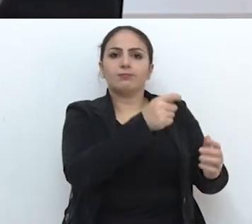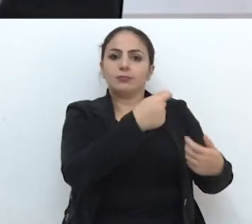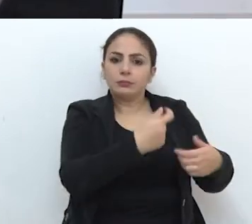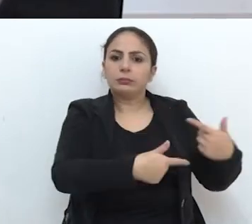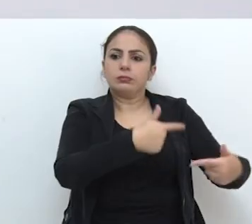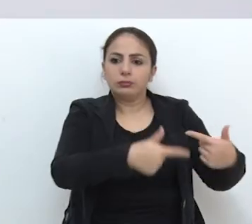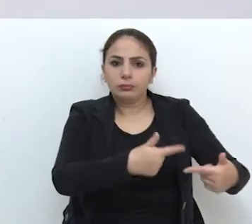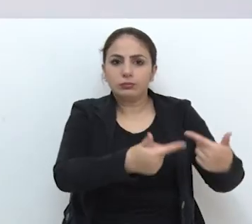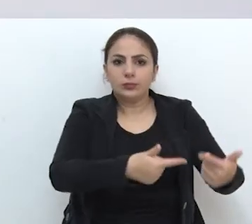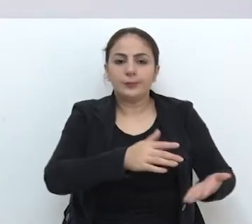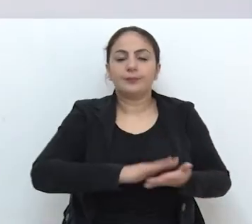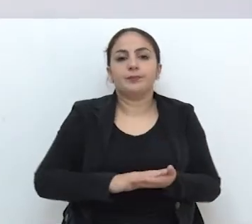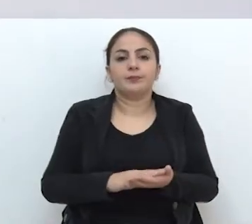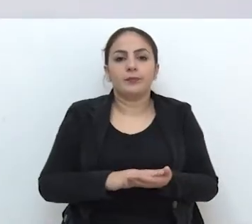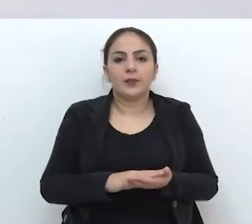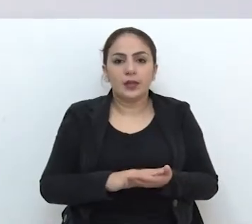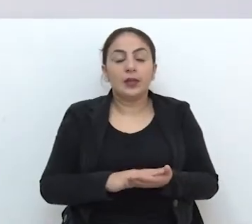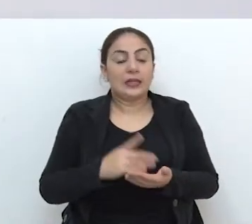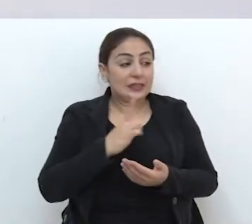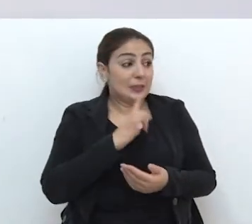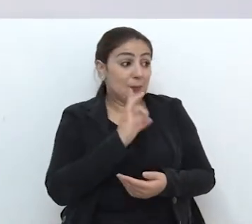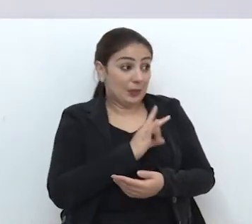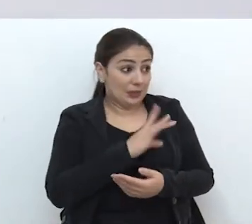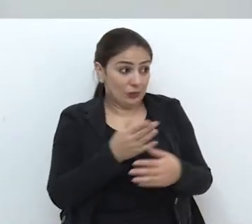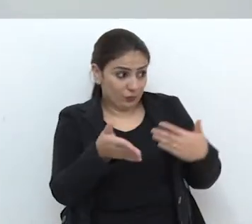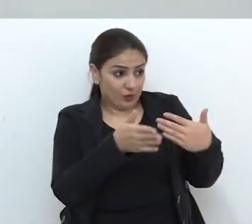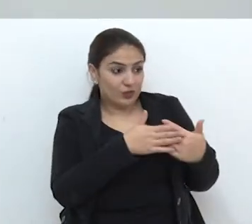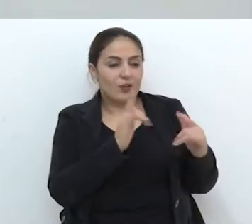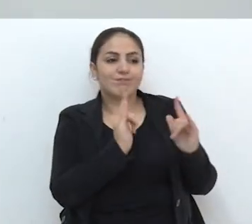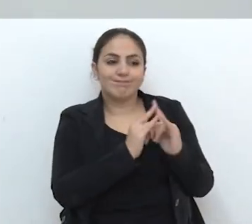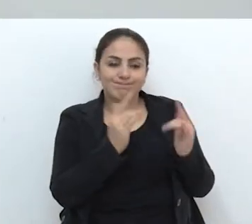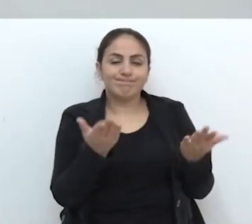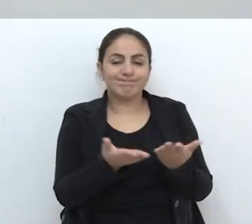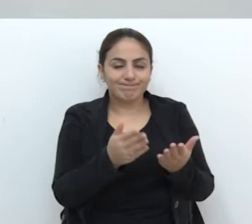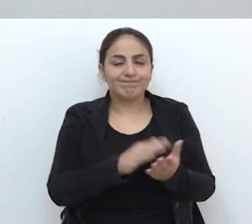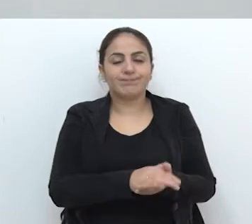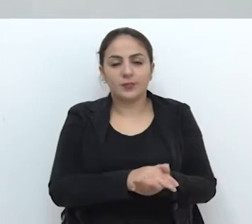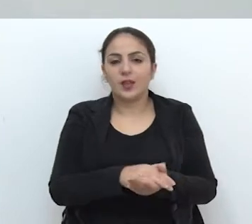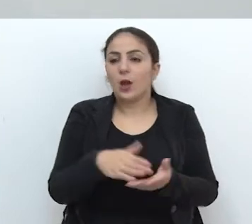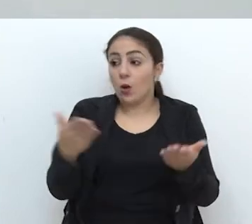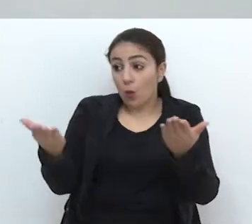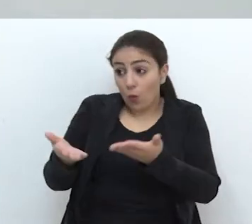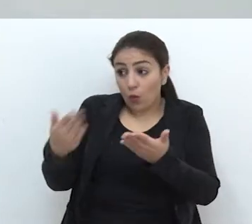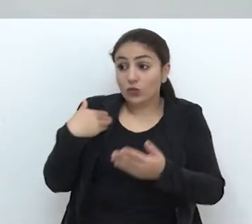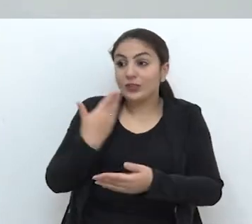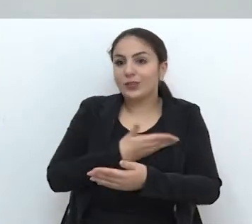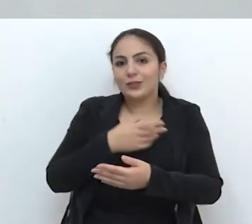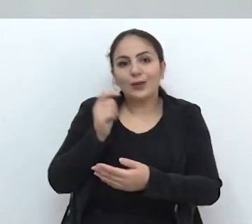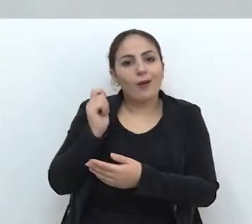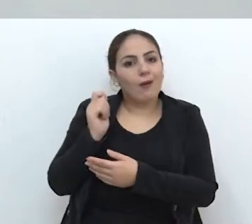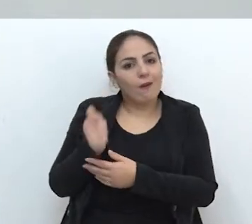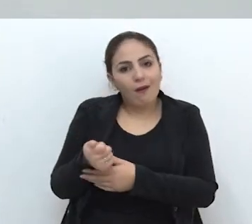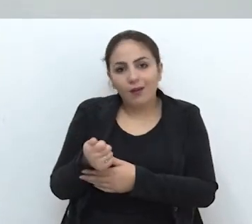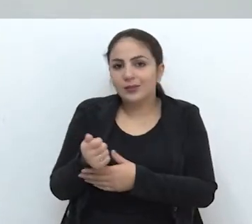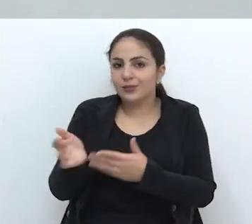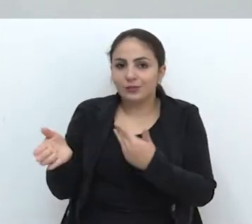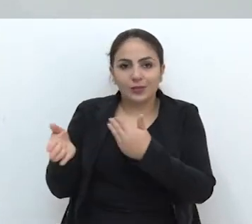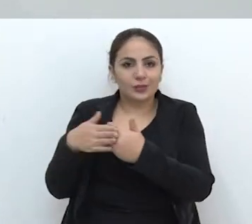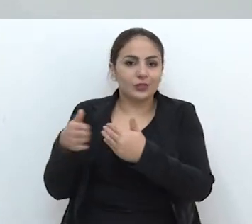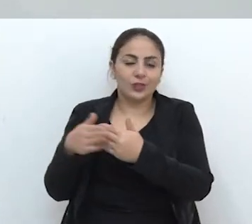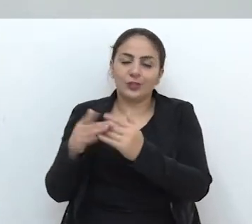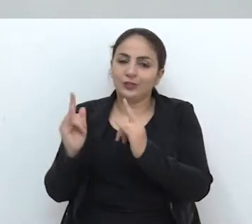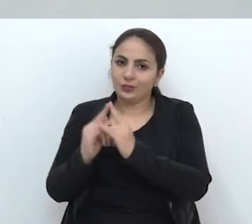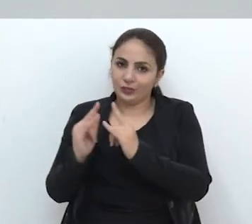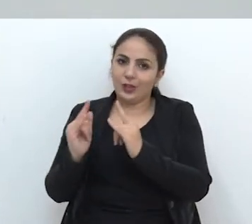receio muito grande de fechamento da entidade. Sim, nós hoje nos encaminhamos para isso, né, com deliberação, claro,